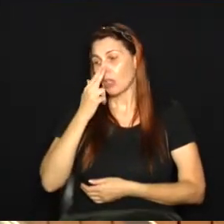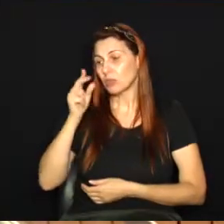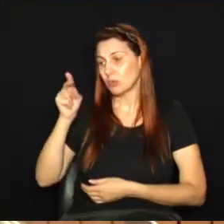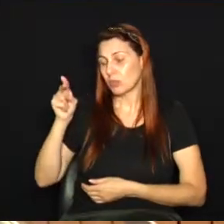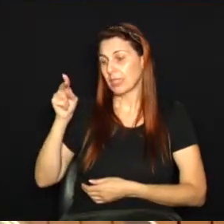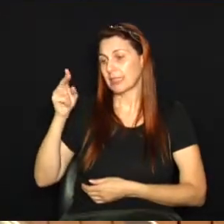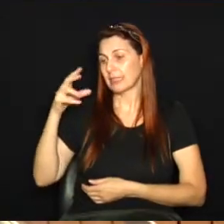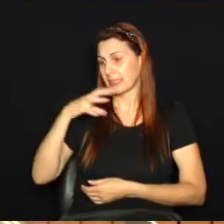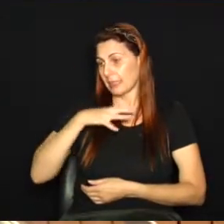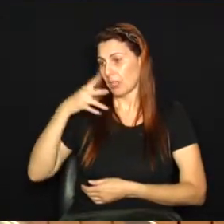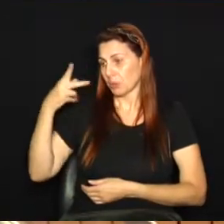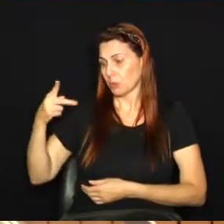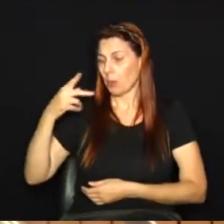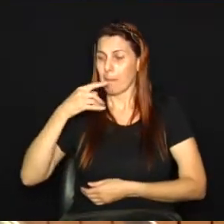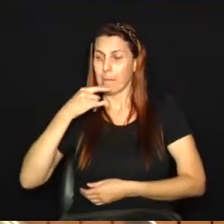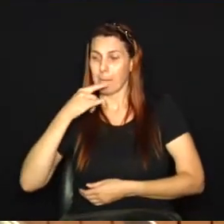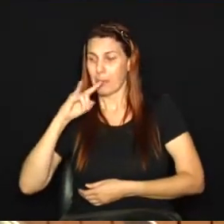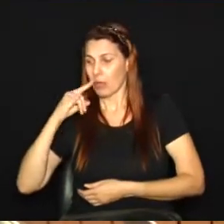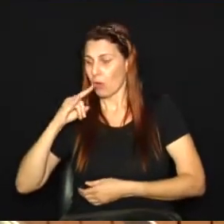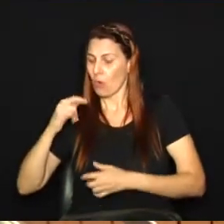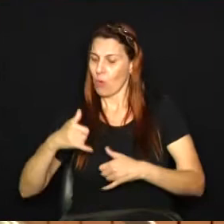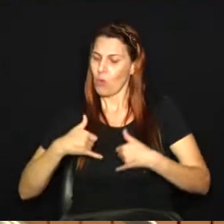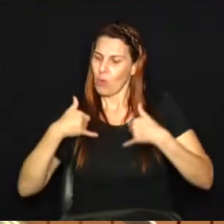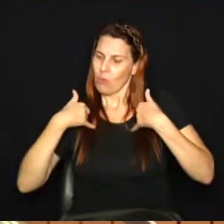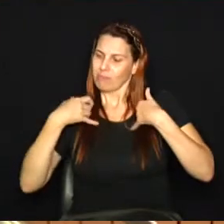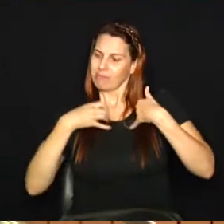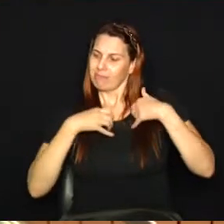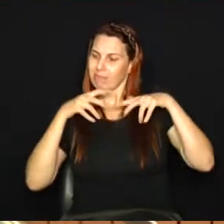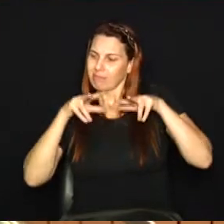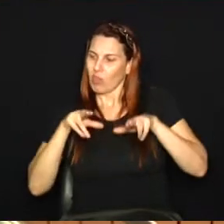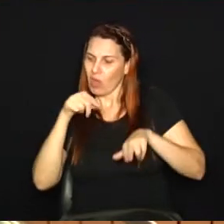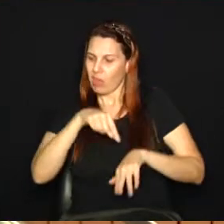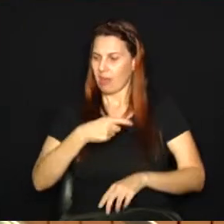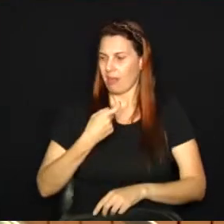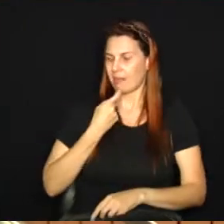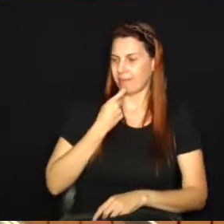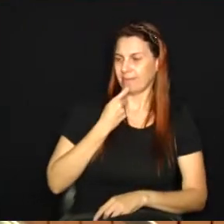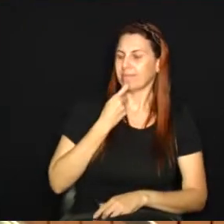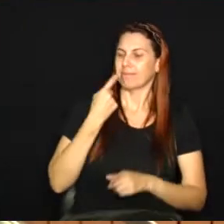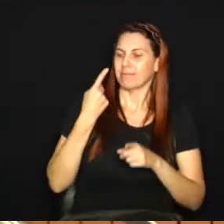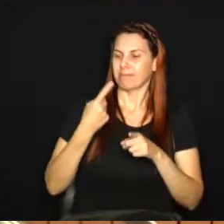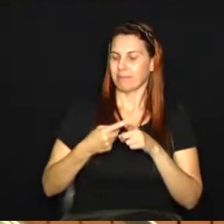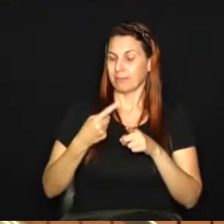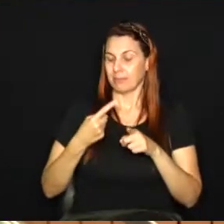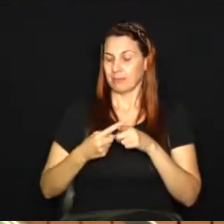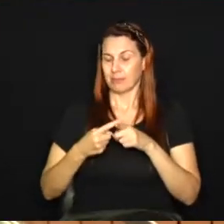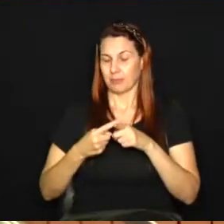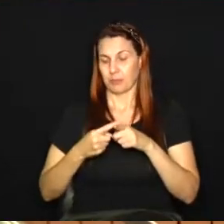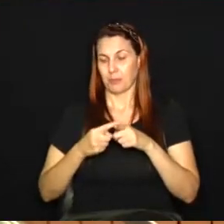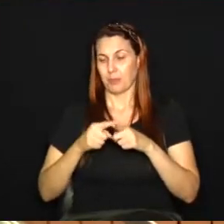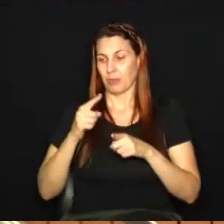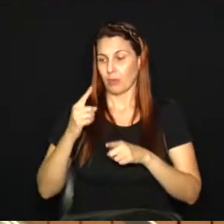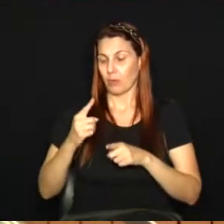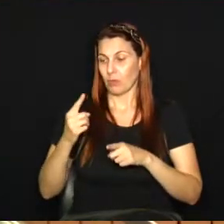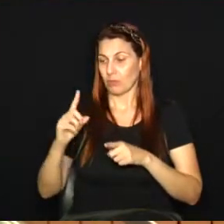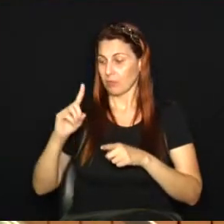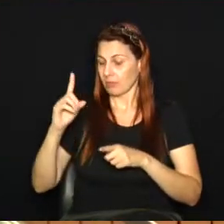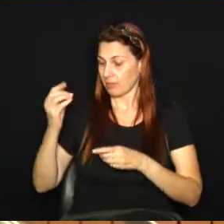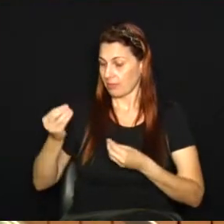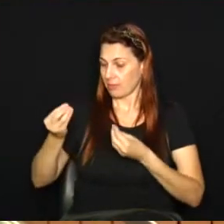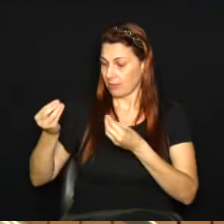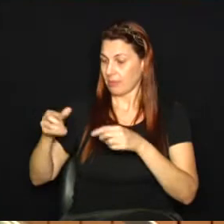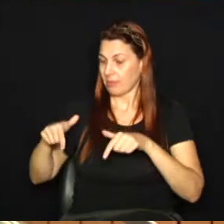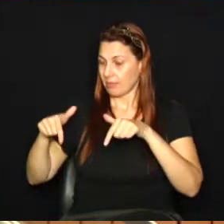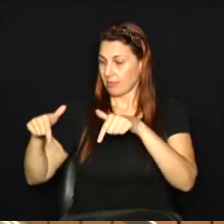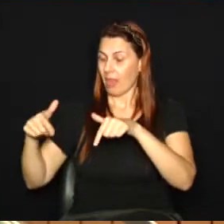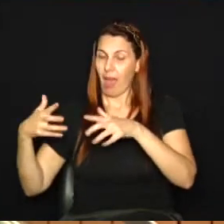você, Piracicaba, e Campinas também se orgulha, porque a partir do momento que você receber, você